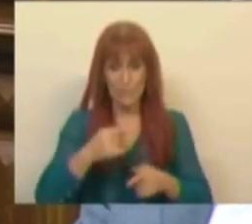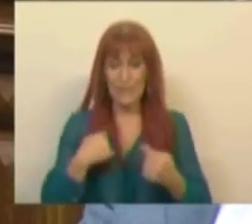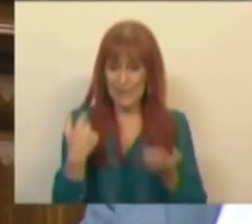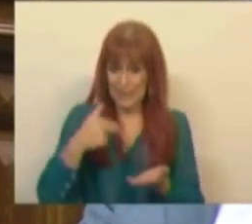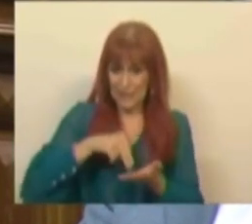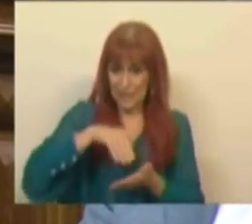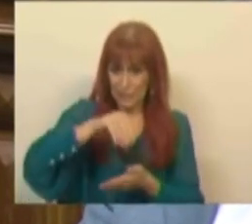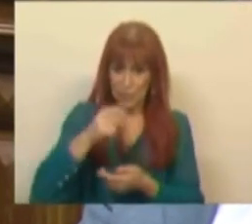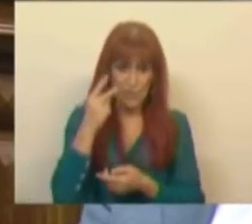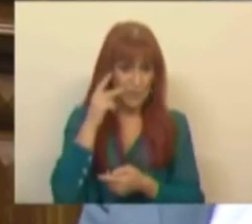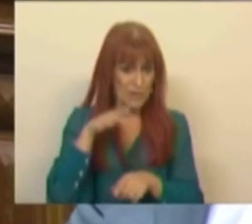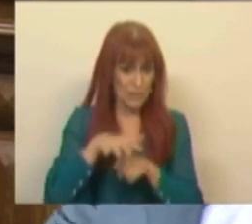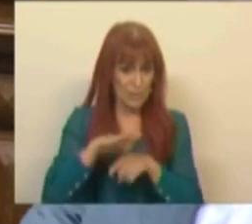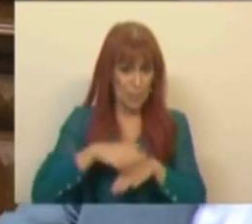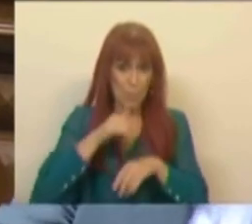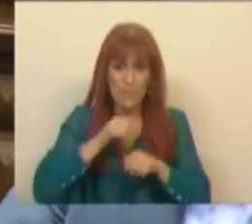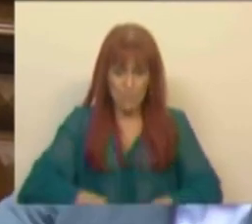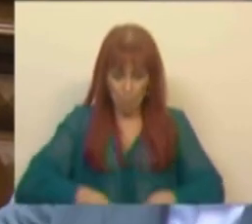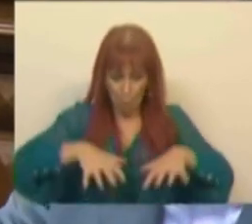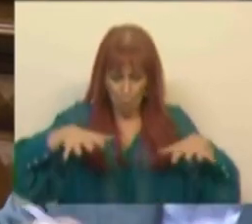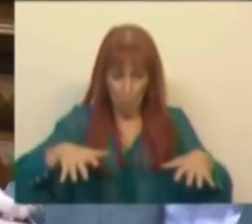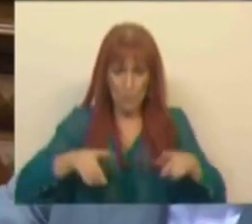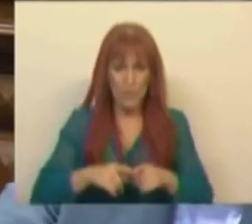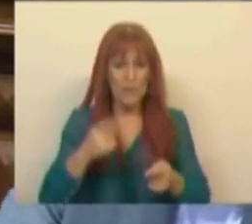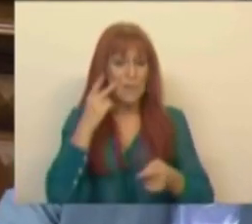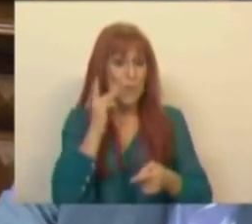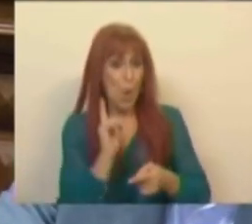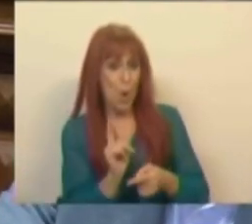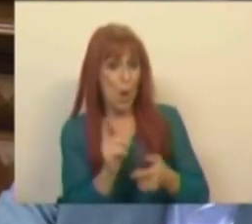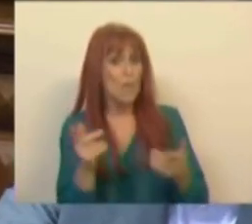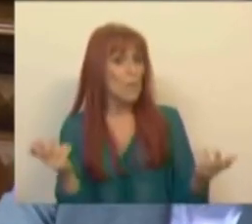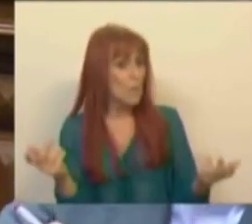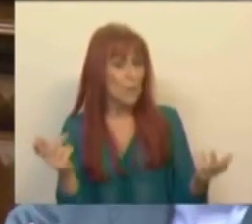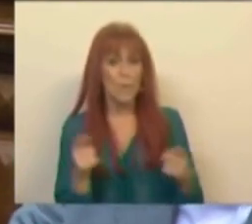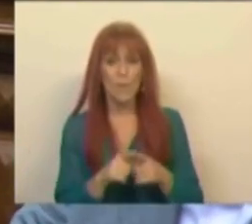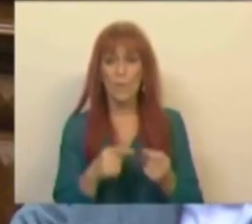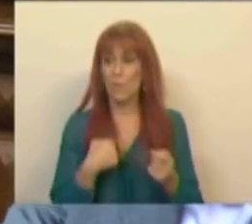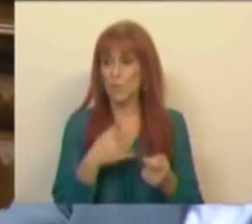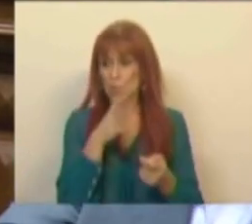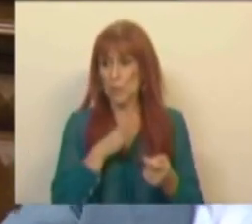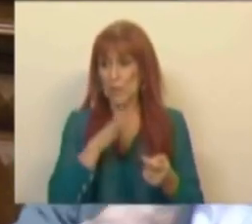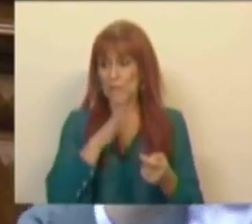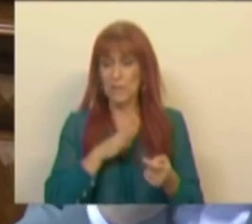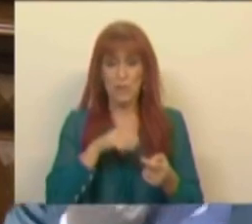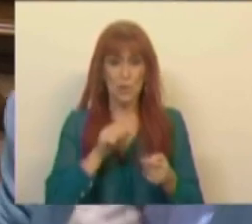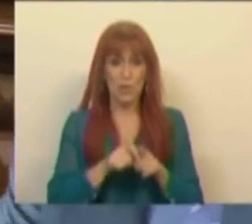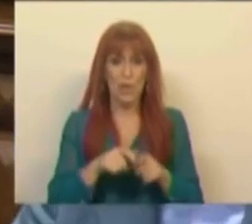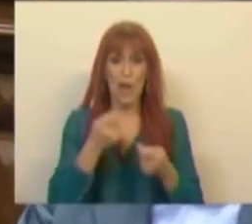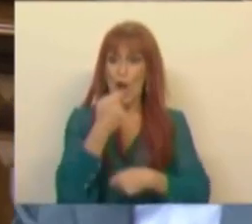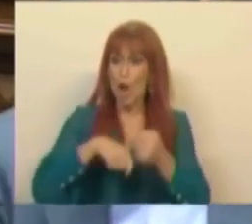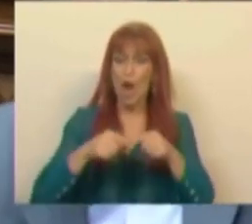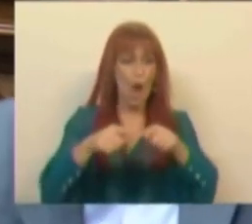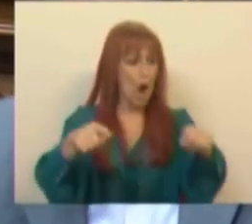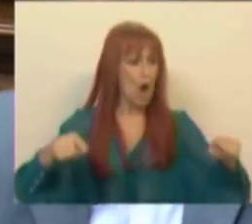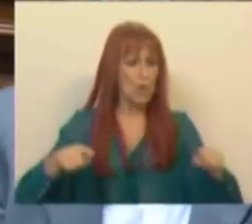no terreno a ver os efeitos das cheias. O que viu é o que nos contam também do terreno, lojas que